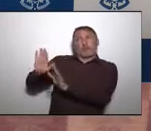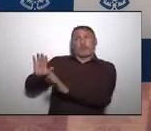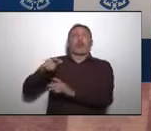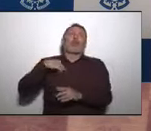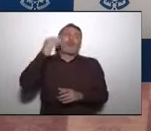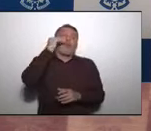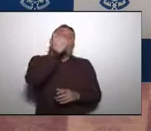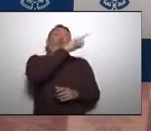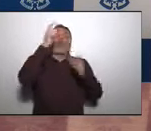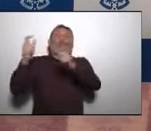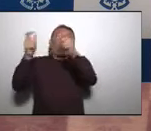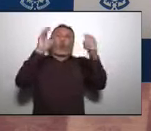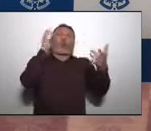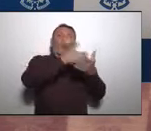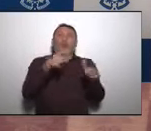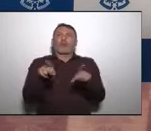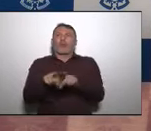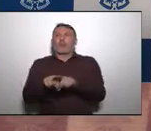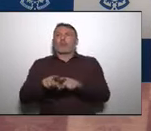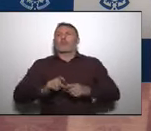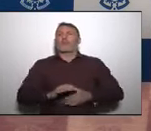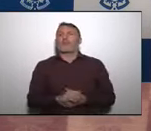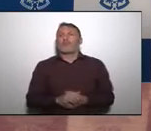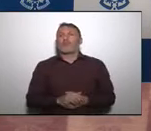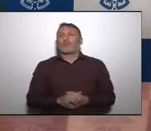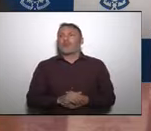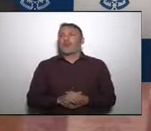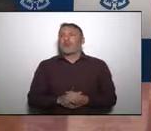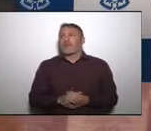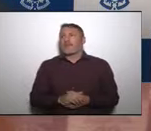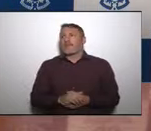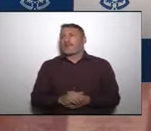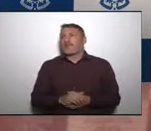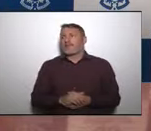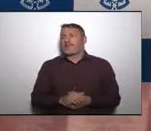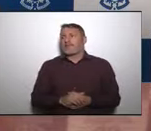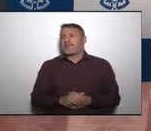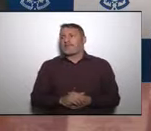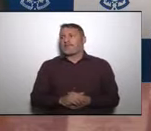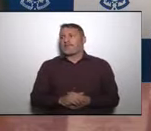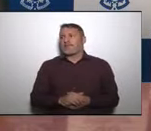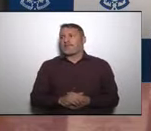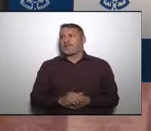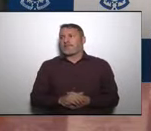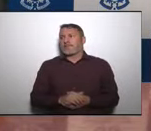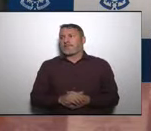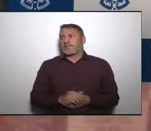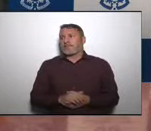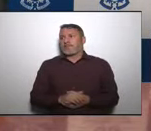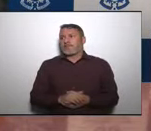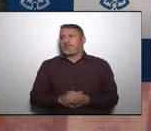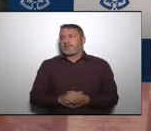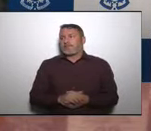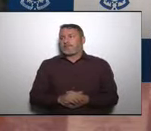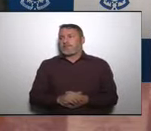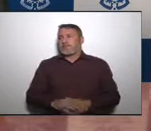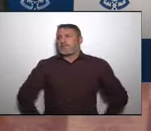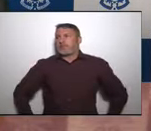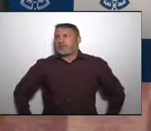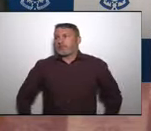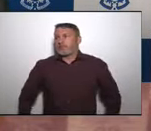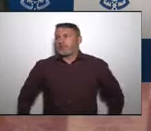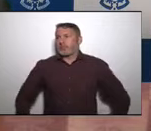fornecedores. Só para o senhor ficar ciente daquela pergunta que ela fez, que o senhor não sabia os detalhes, notificação mesmo só com teste.